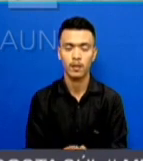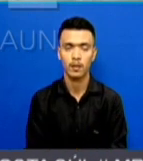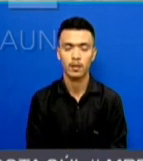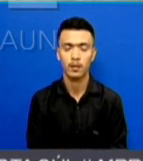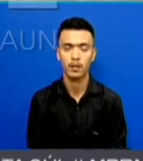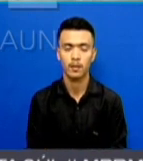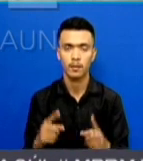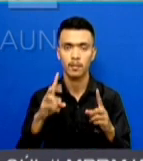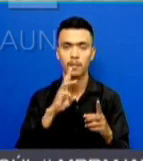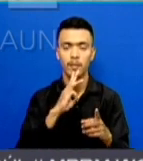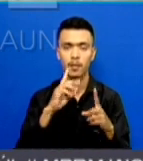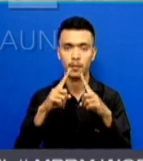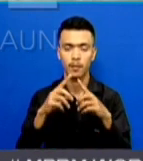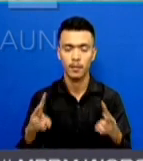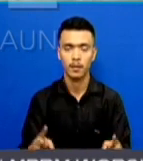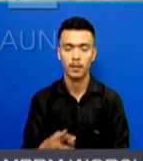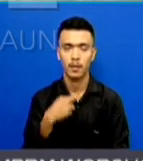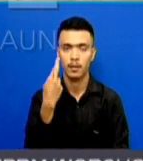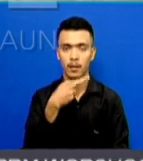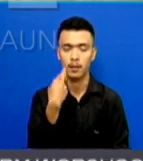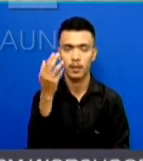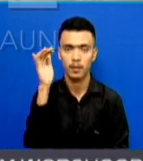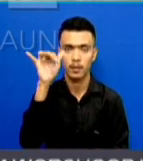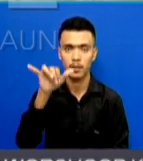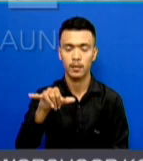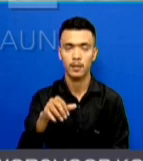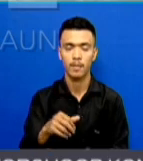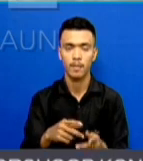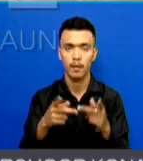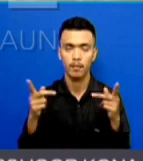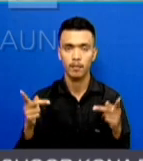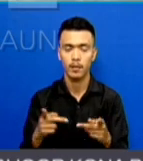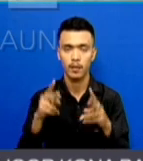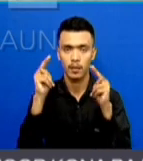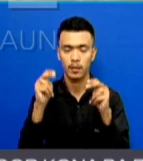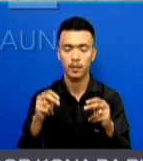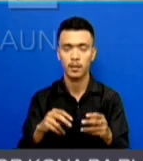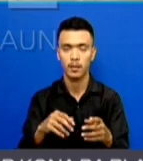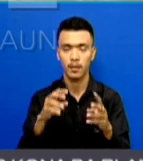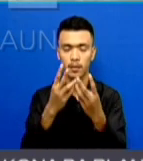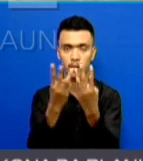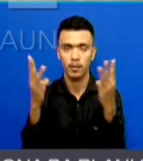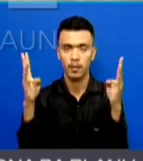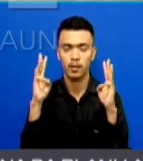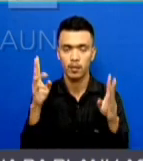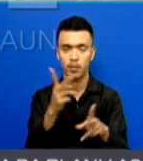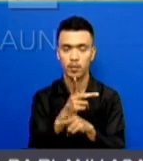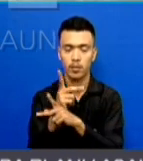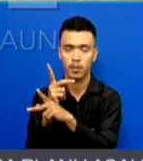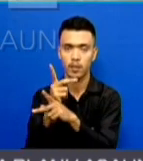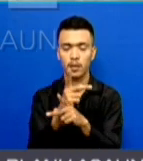canalização be vai ter na tarsira se ia fati balu tem que opção e tem que ir a barragem nem tem que hoje né para estar segura que